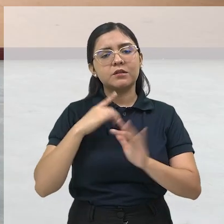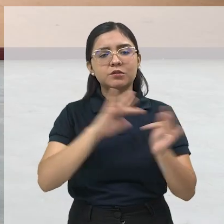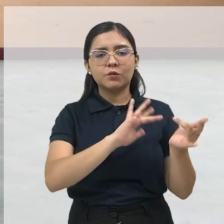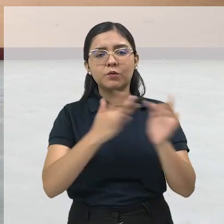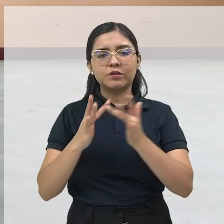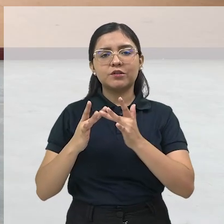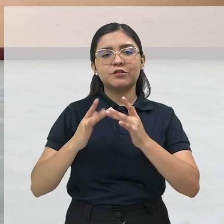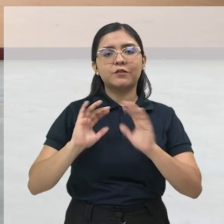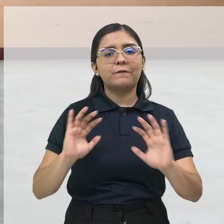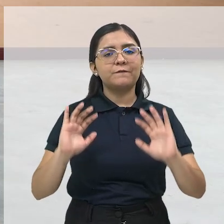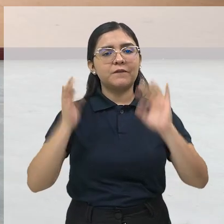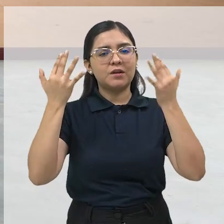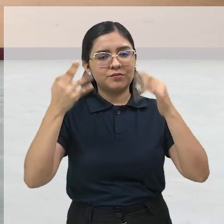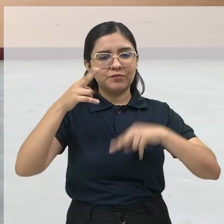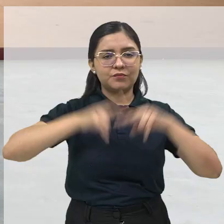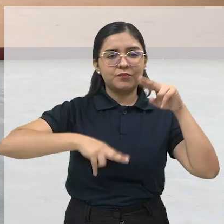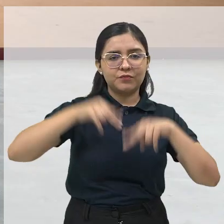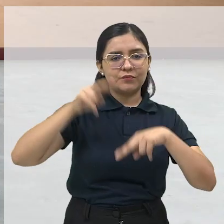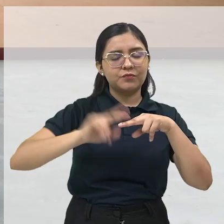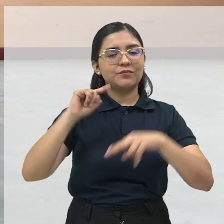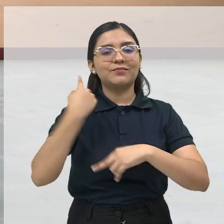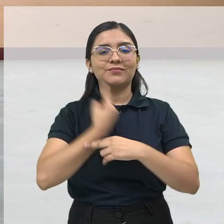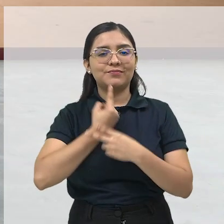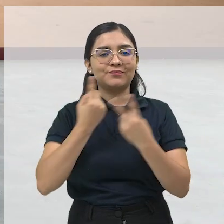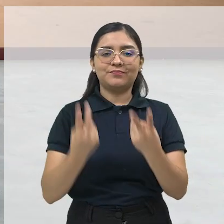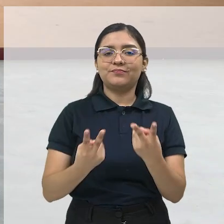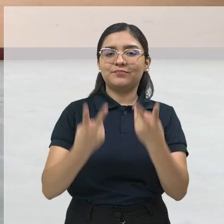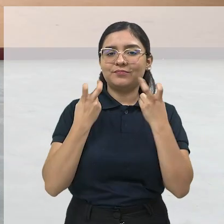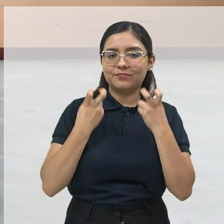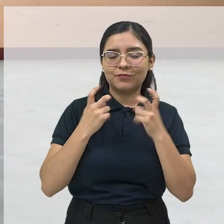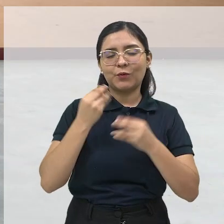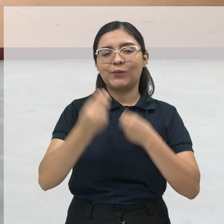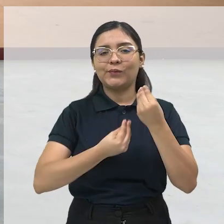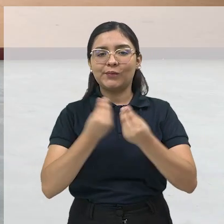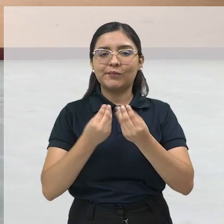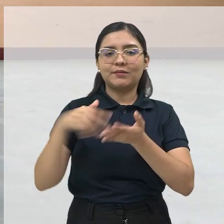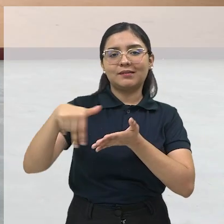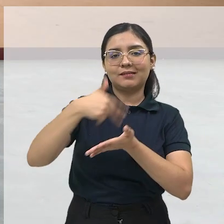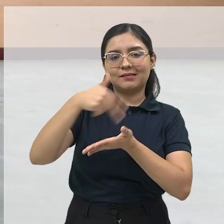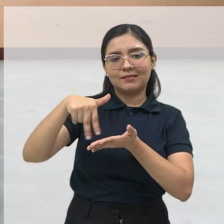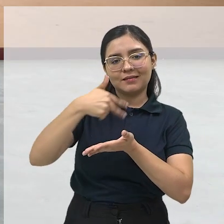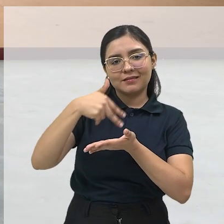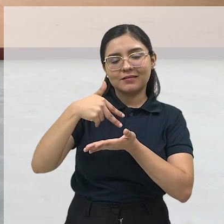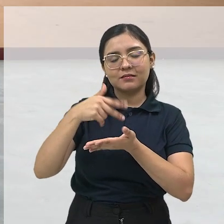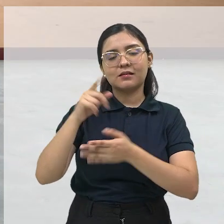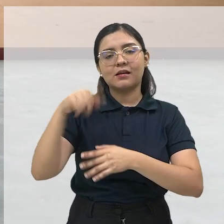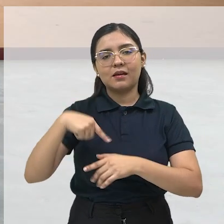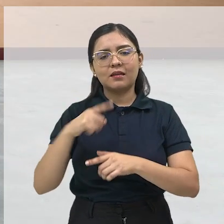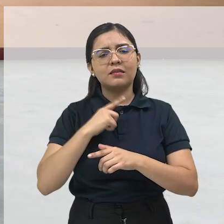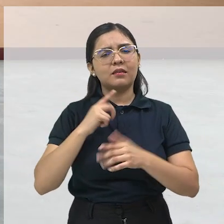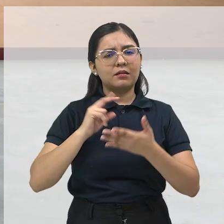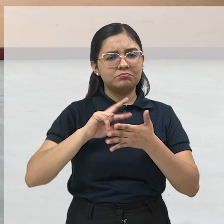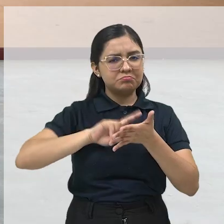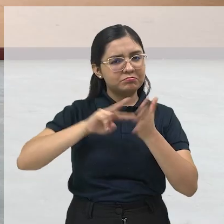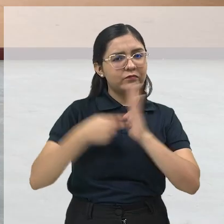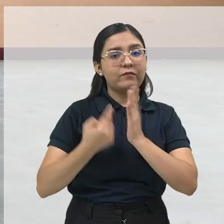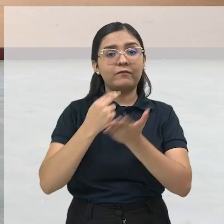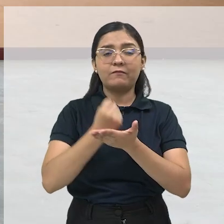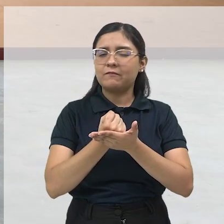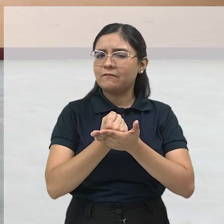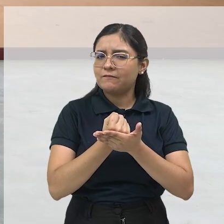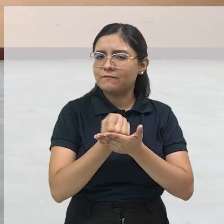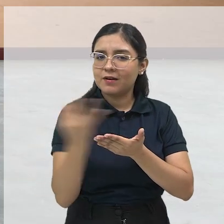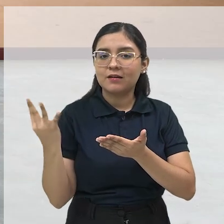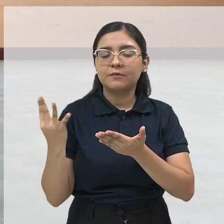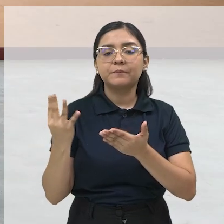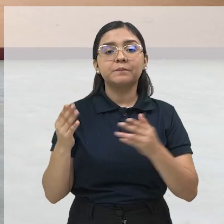contexto de festa junina, justamente para a gente perceber como essa dança ela é carregada de significados. E a